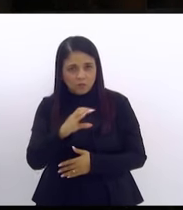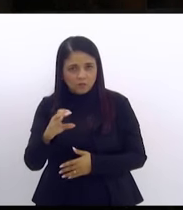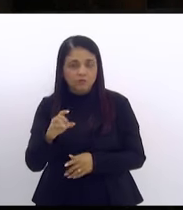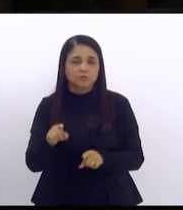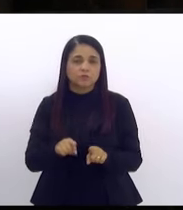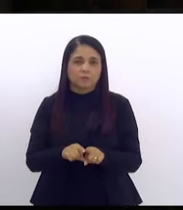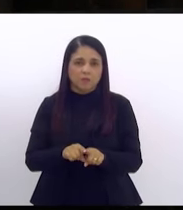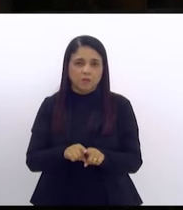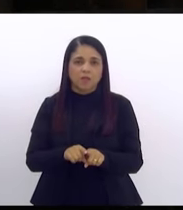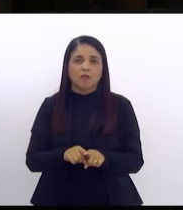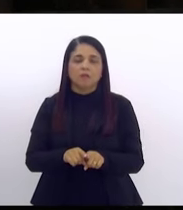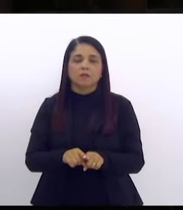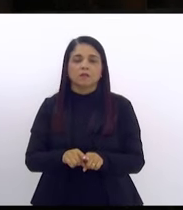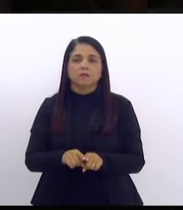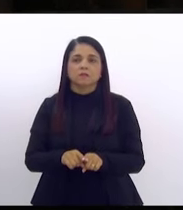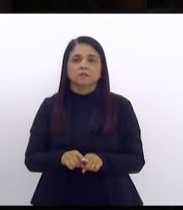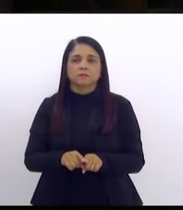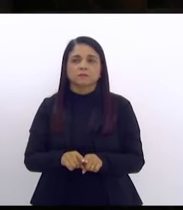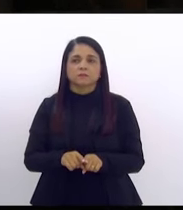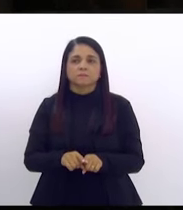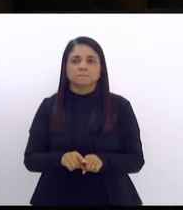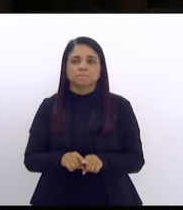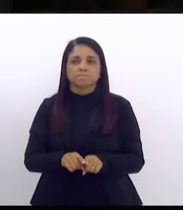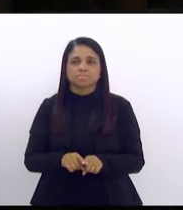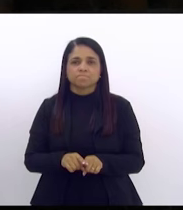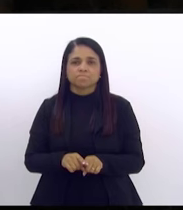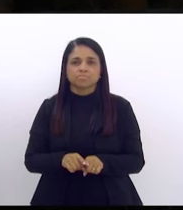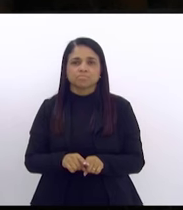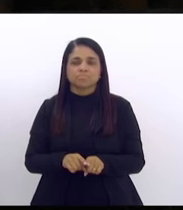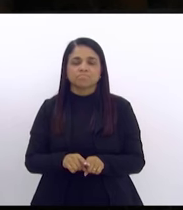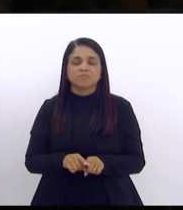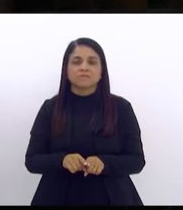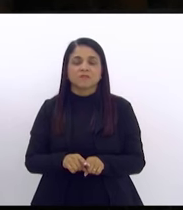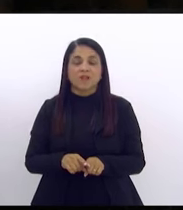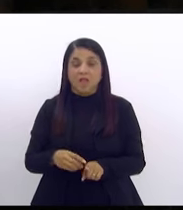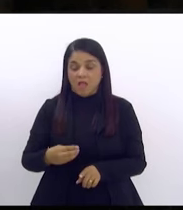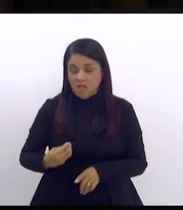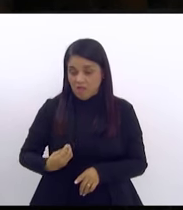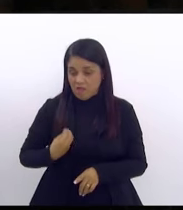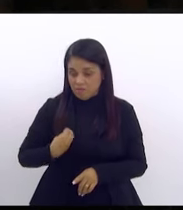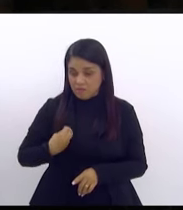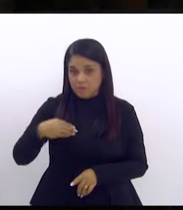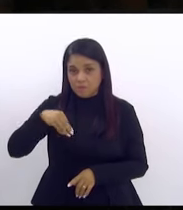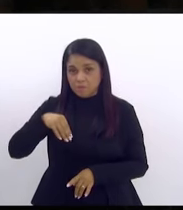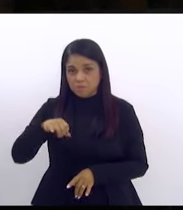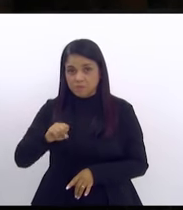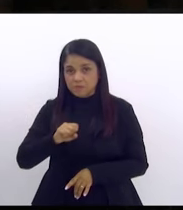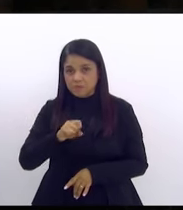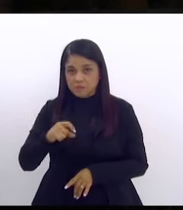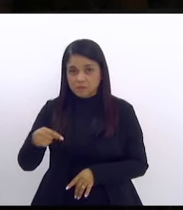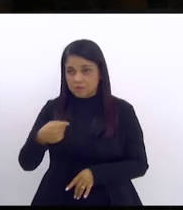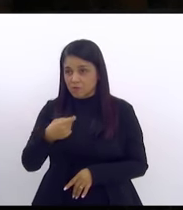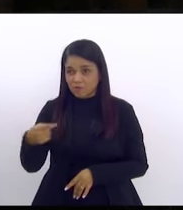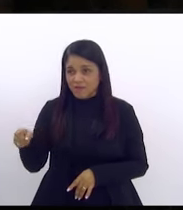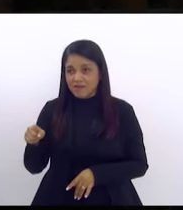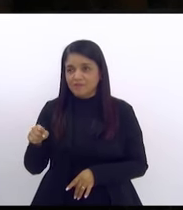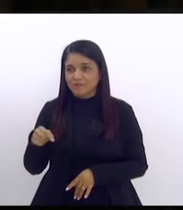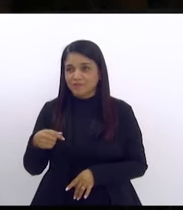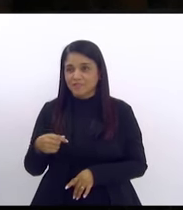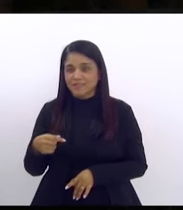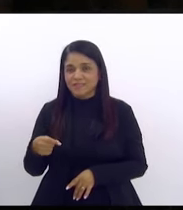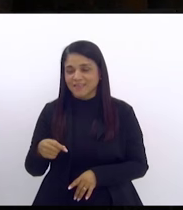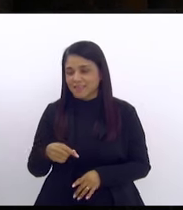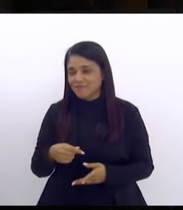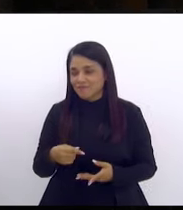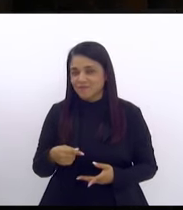e que, de alguma maneira, colocamos a nossa vida também em missão. Sabe, professor Josemar, uma das minhas...